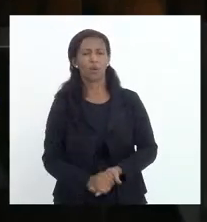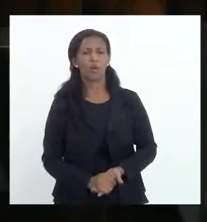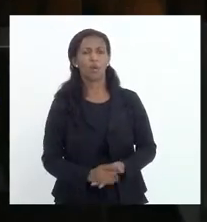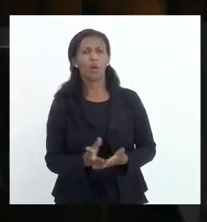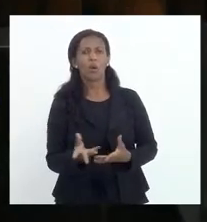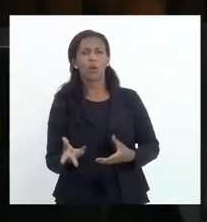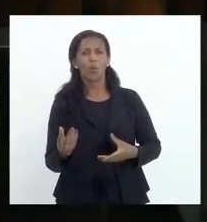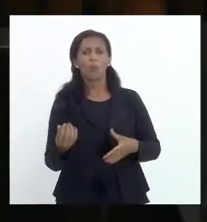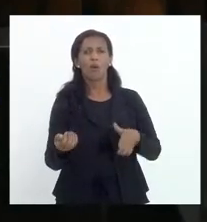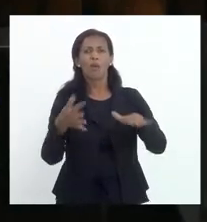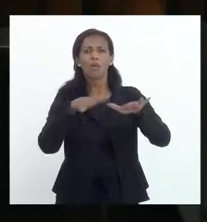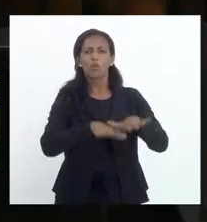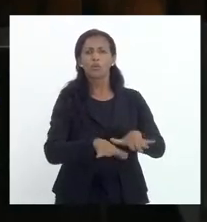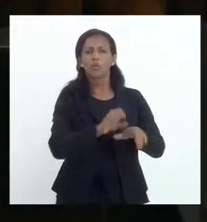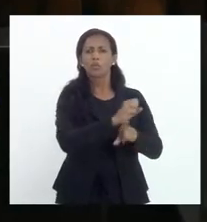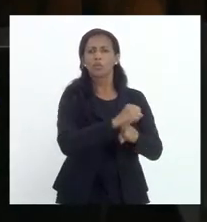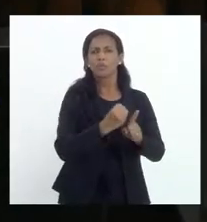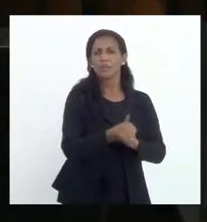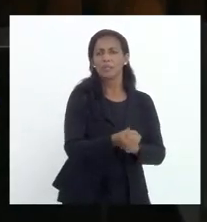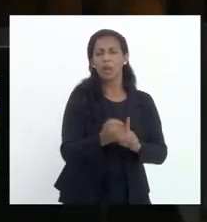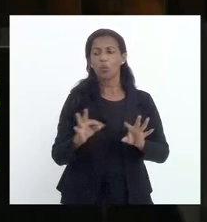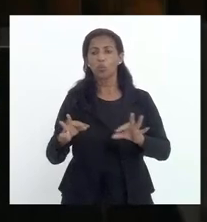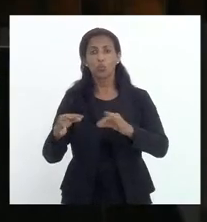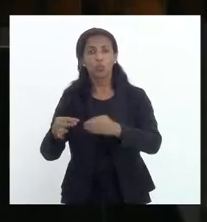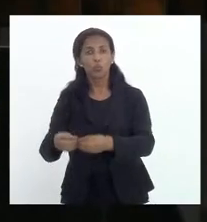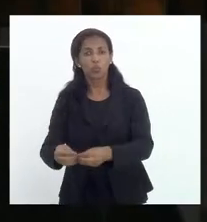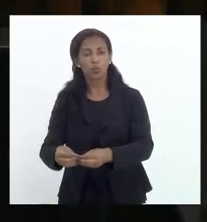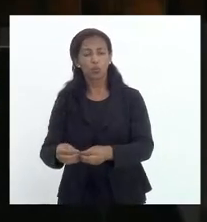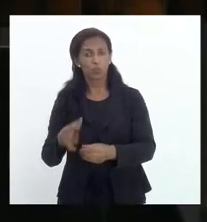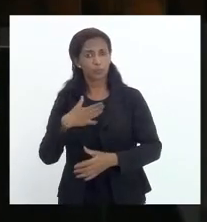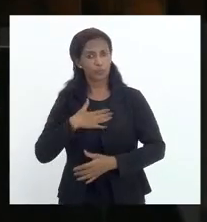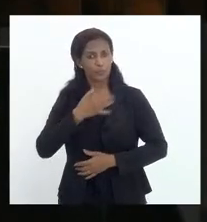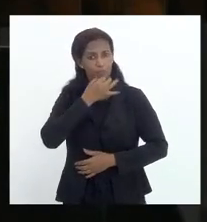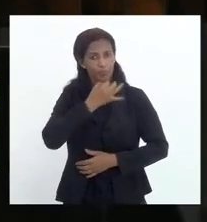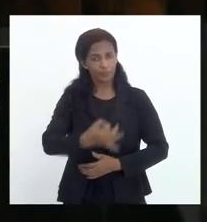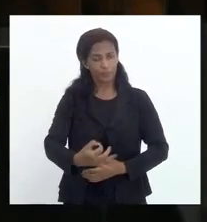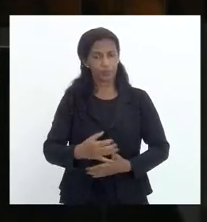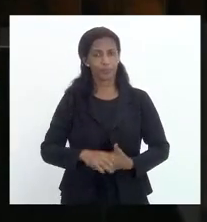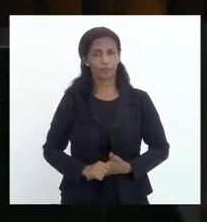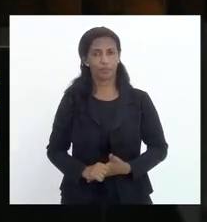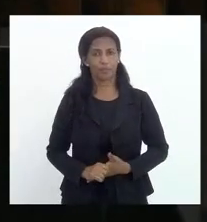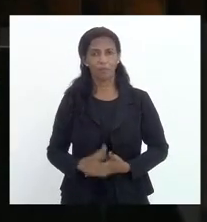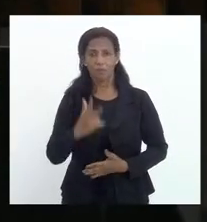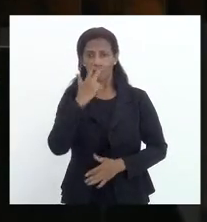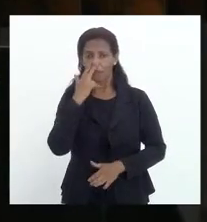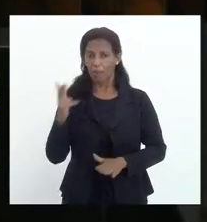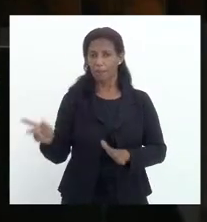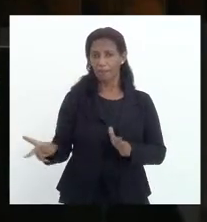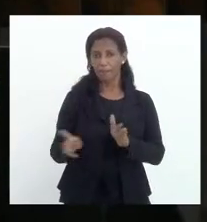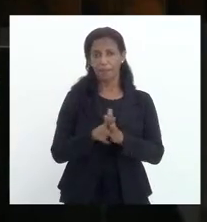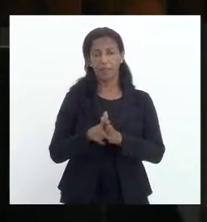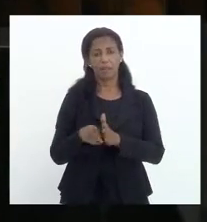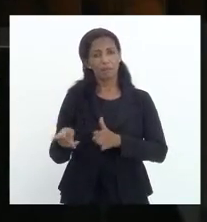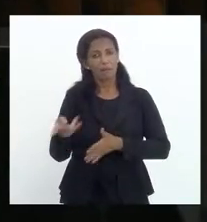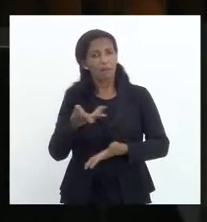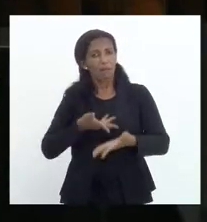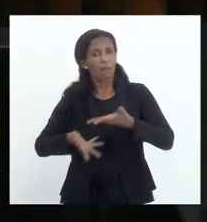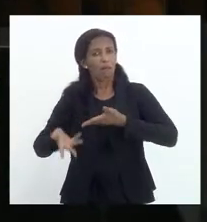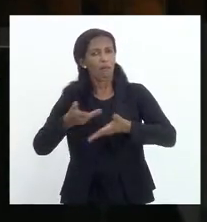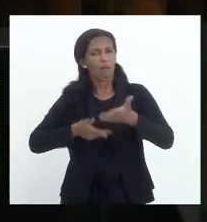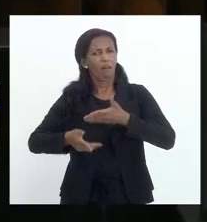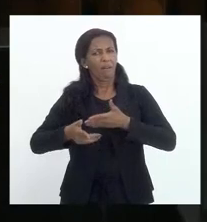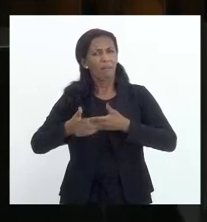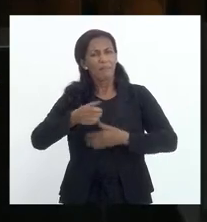inclusão social. Isso tudo, na minha opinião, né, faz parte dessa